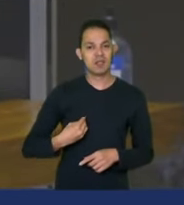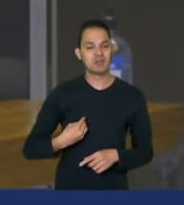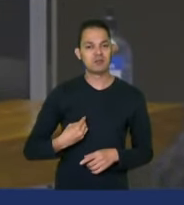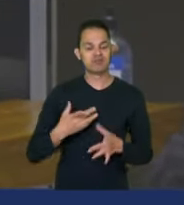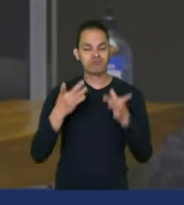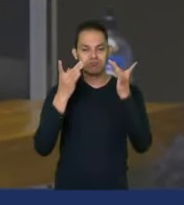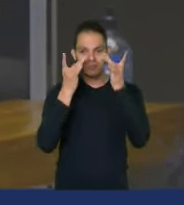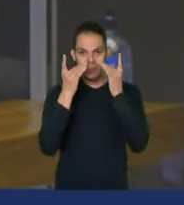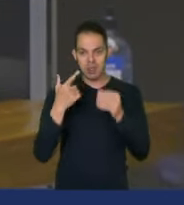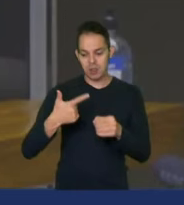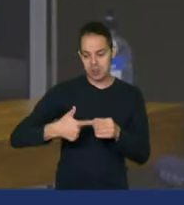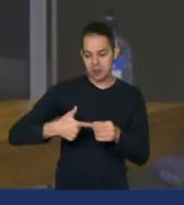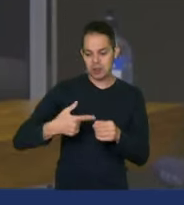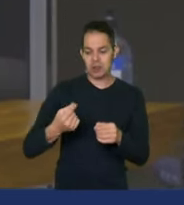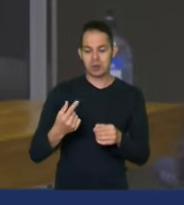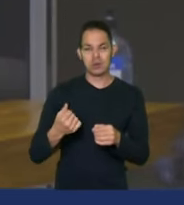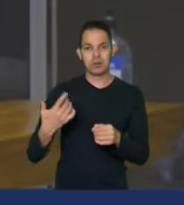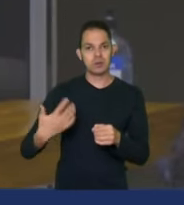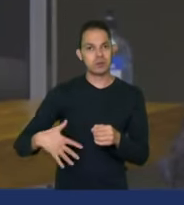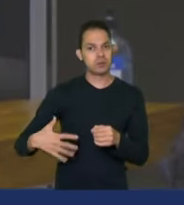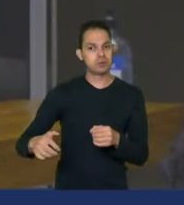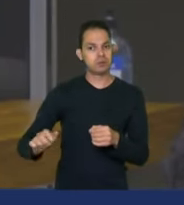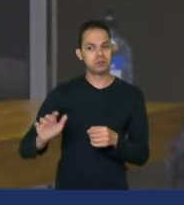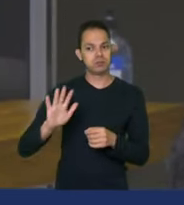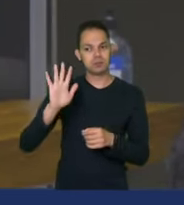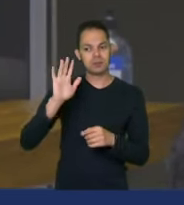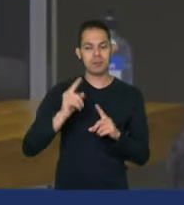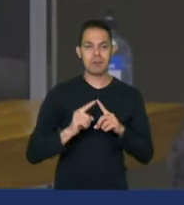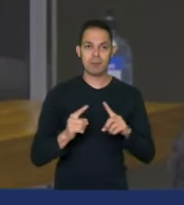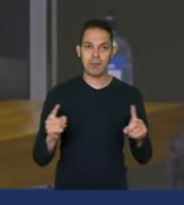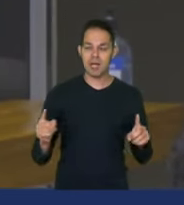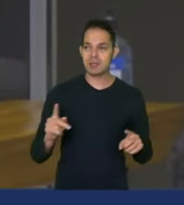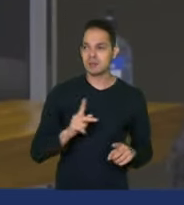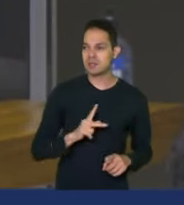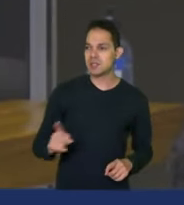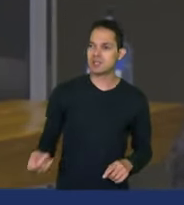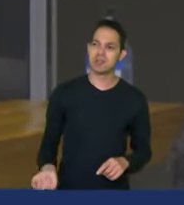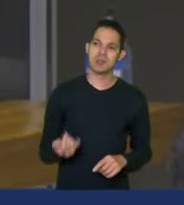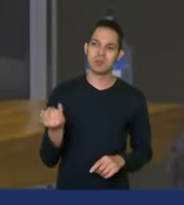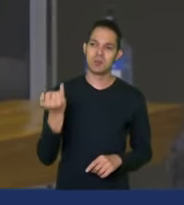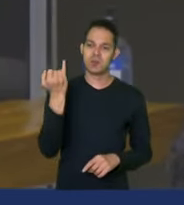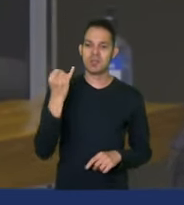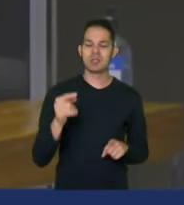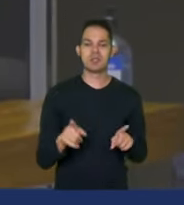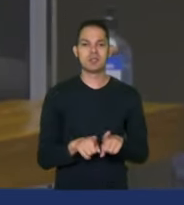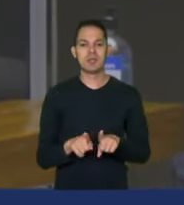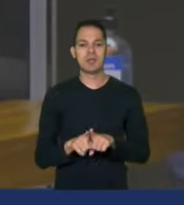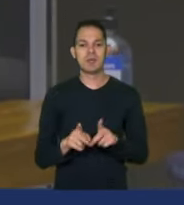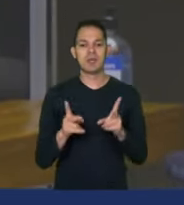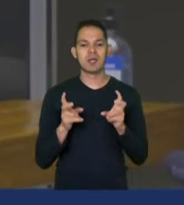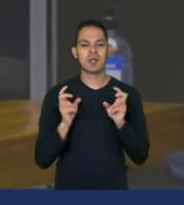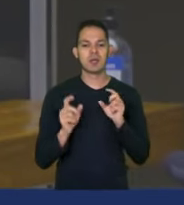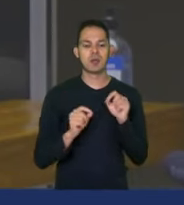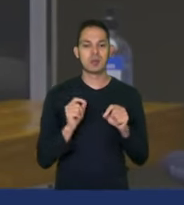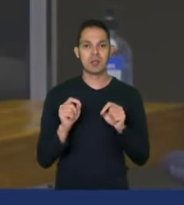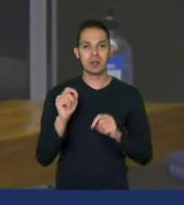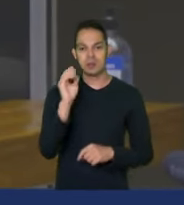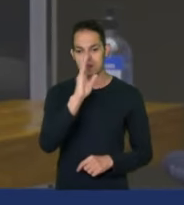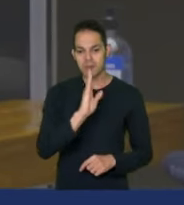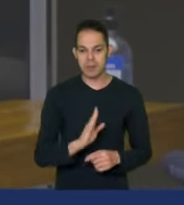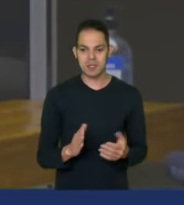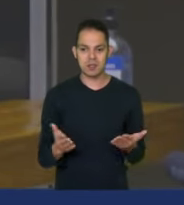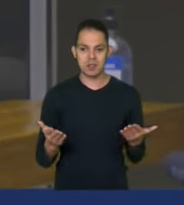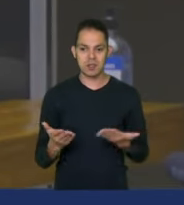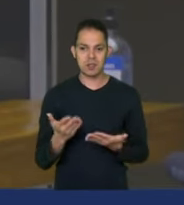dos combustíveis. Mas é importante, senhor presidente, nós pontuarmos que quando nós olhamos o Brasil agora, parece que